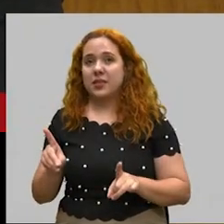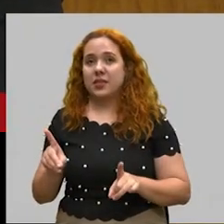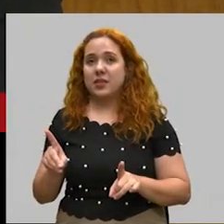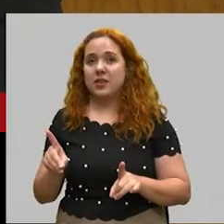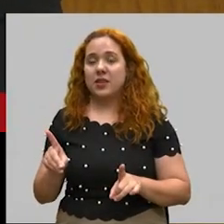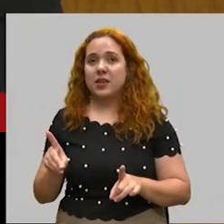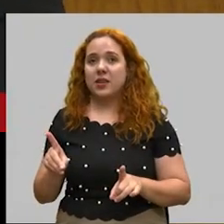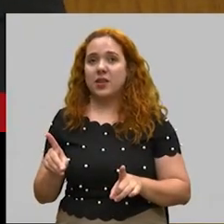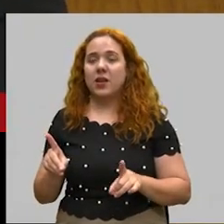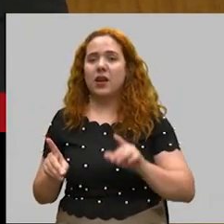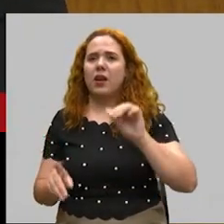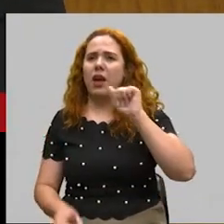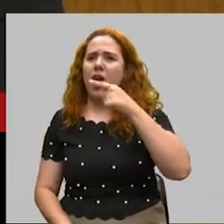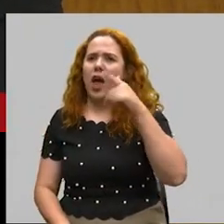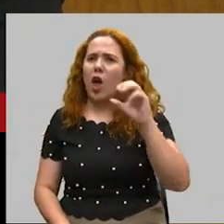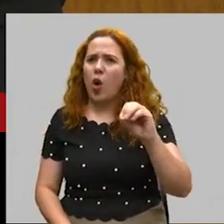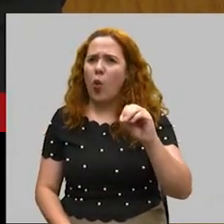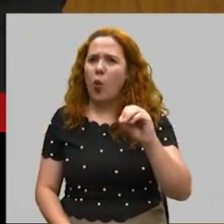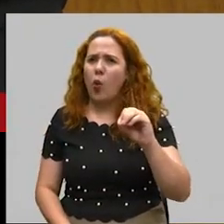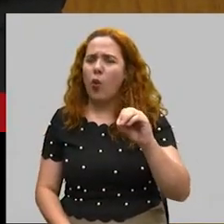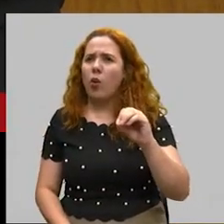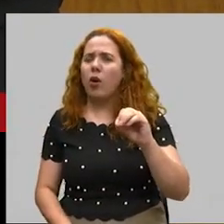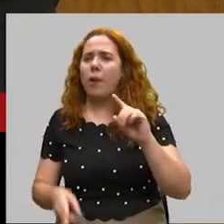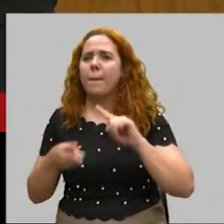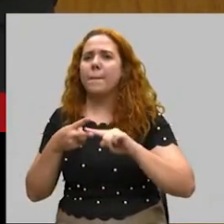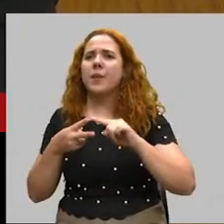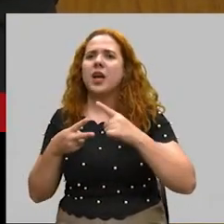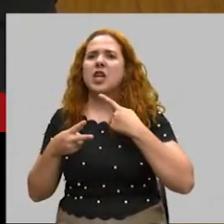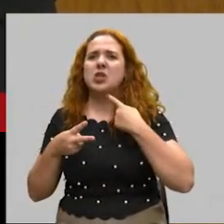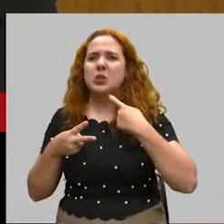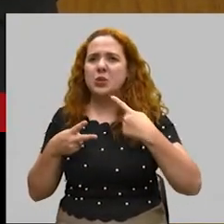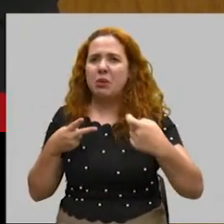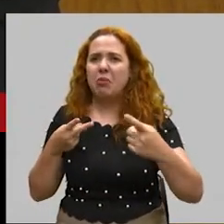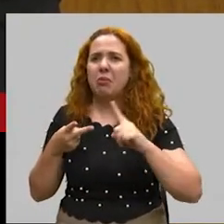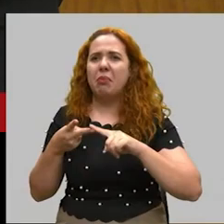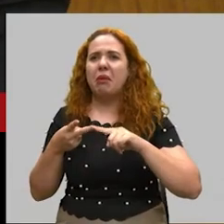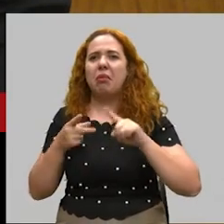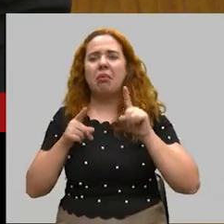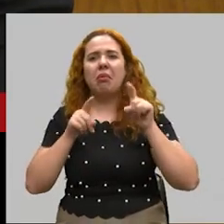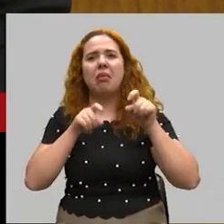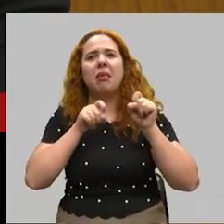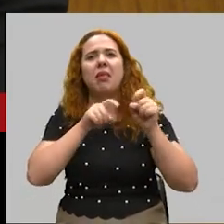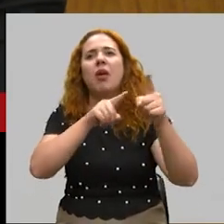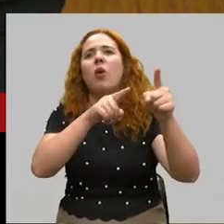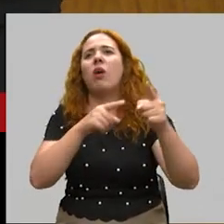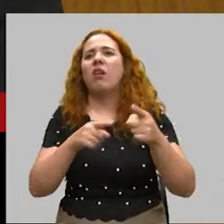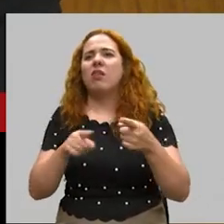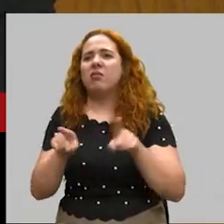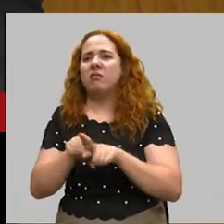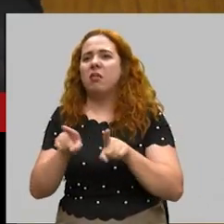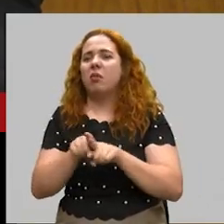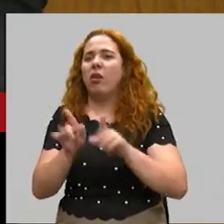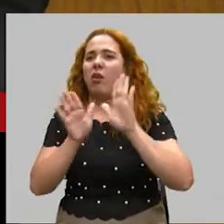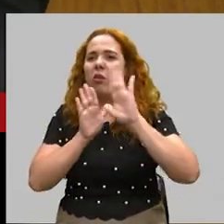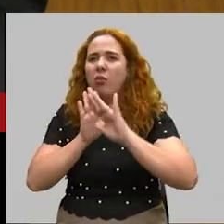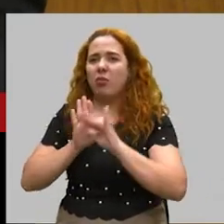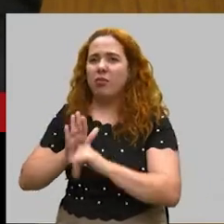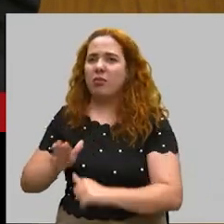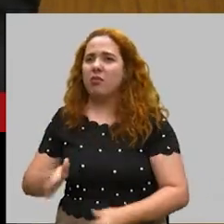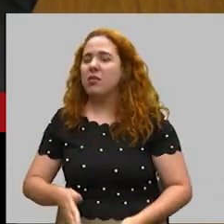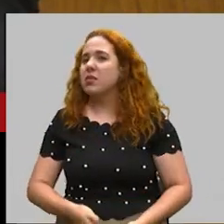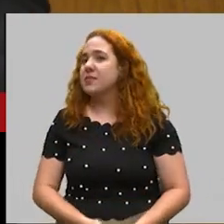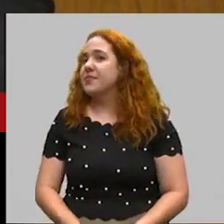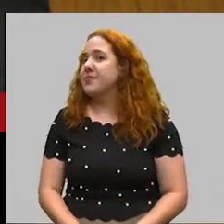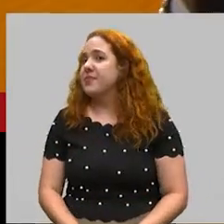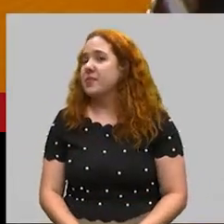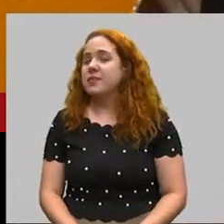com o ão era a poluição a mineração O que que tá faltando corrupção Então cadê a flor